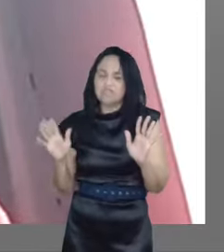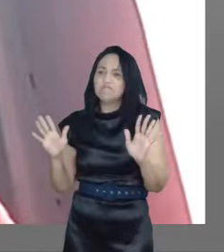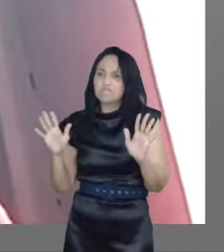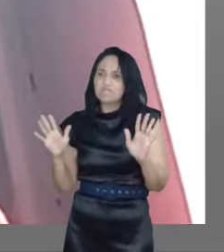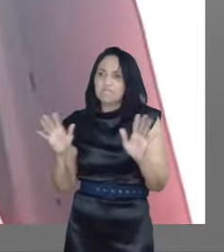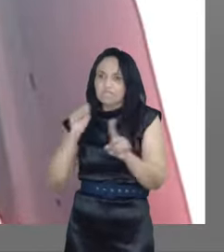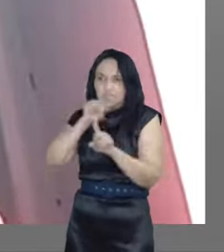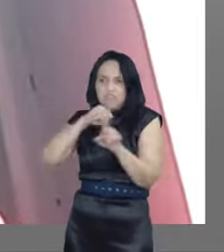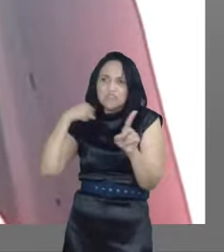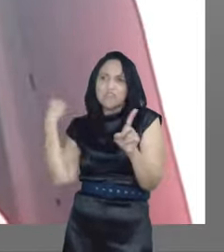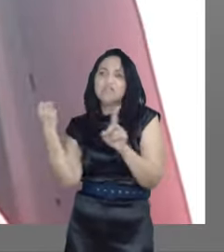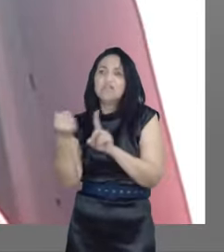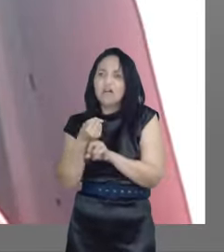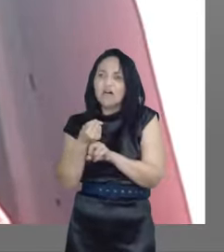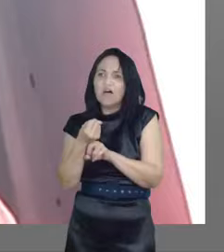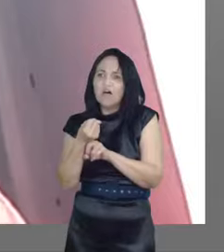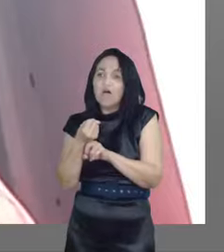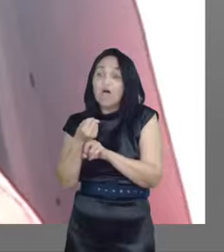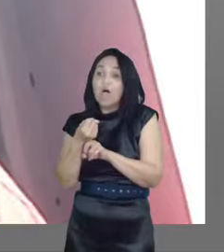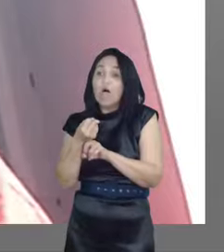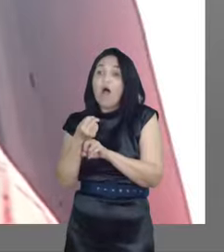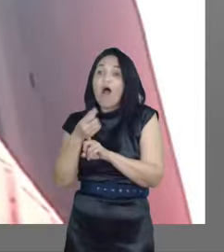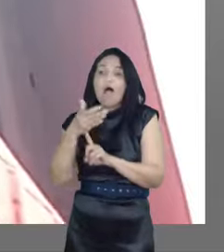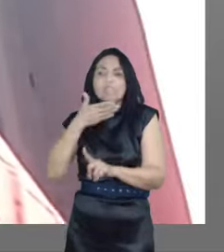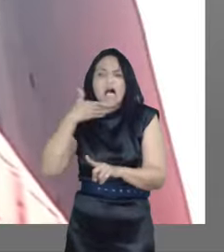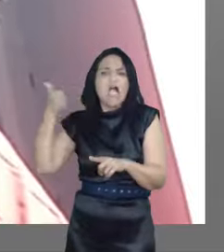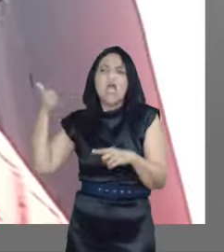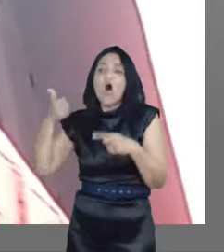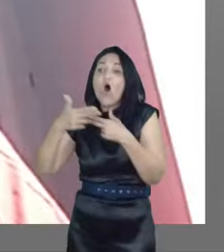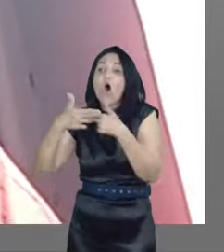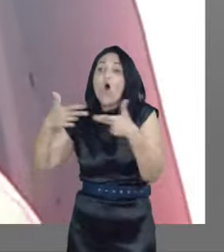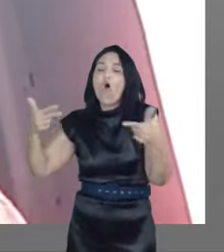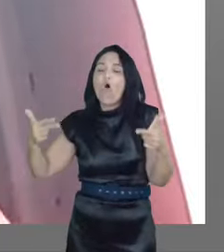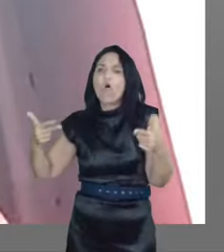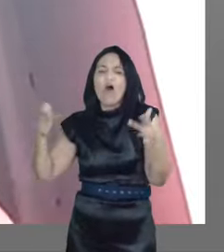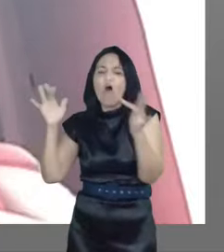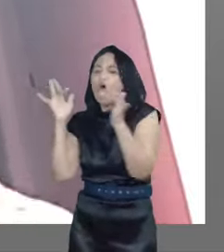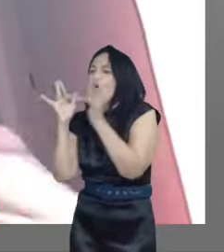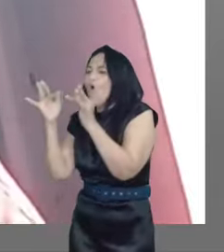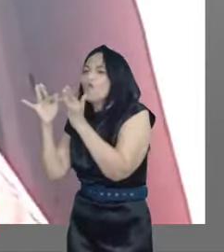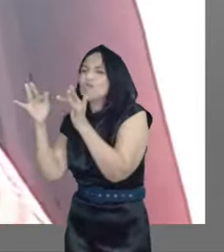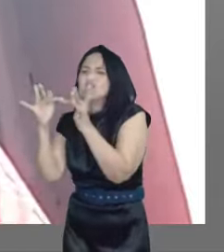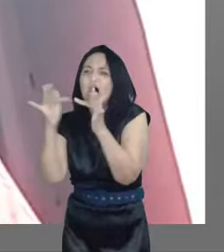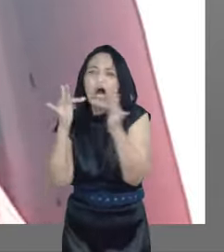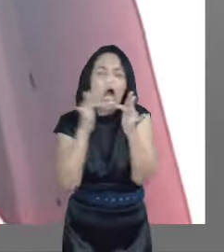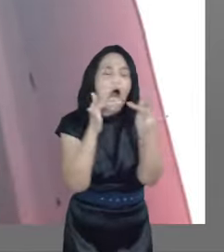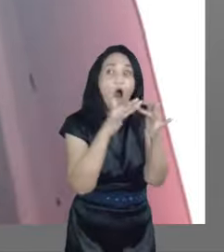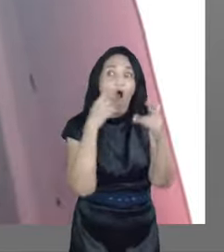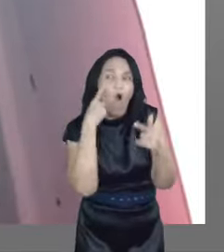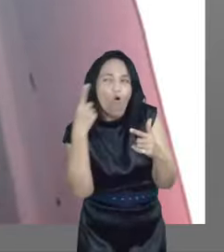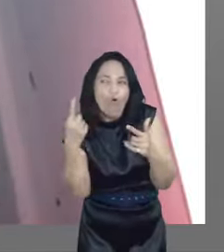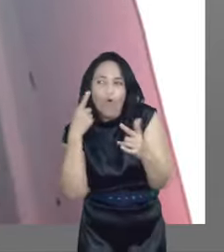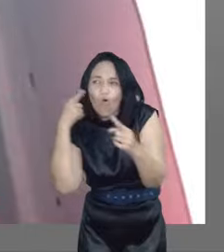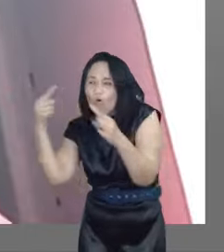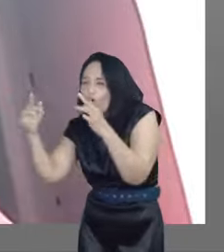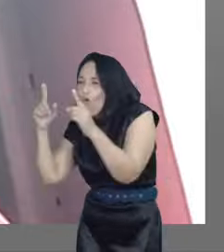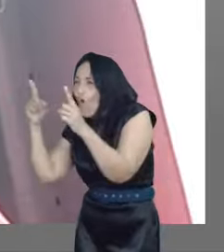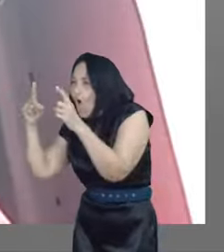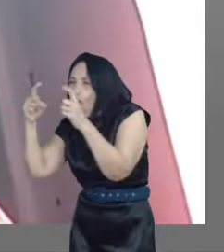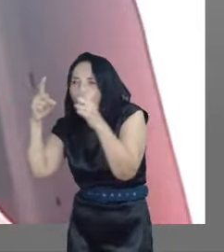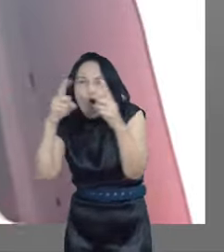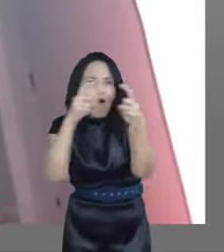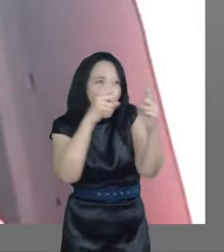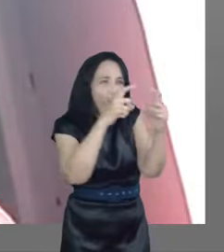gente, sabe o que é o melhor remédio? Contato físico, contato olho no olho. E aí,